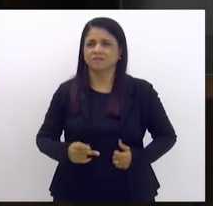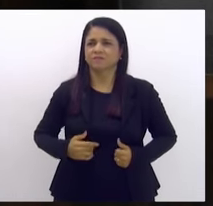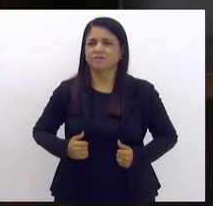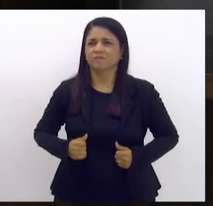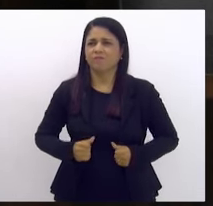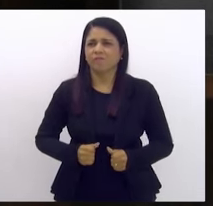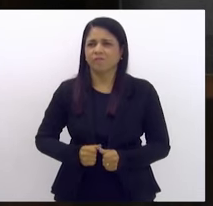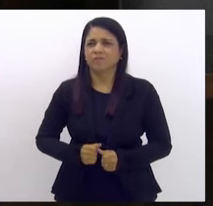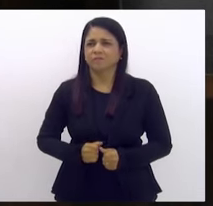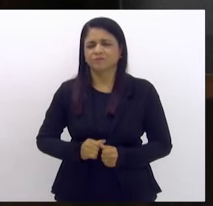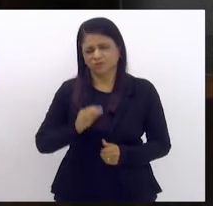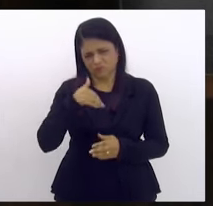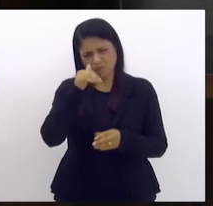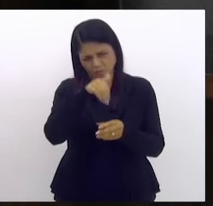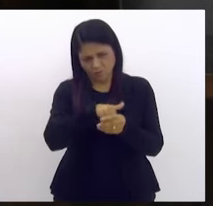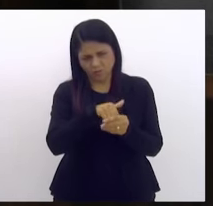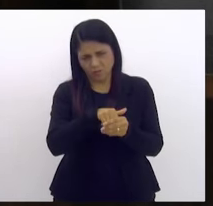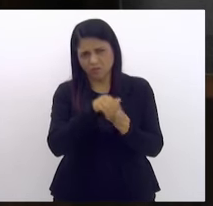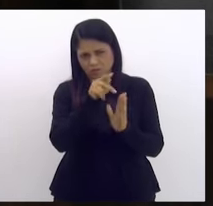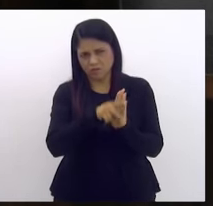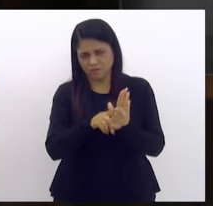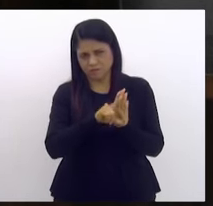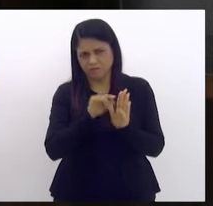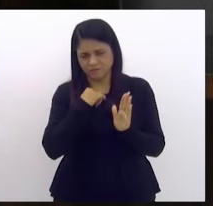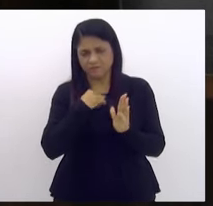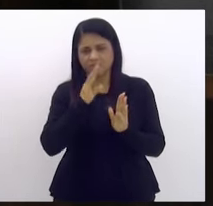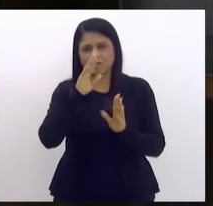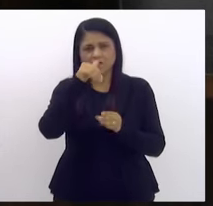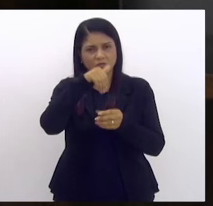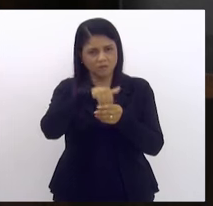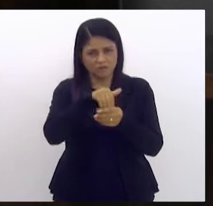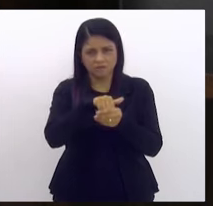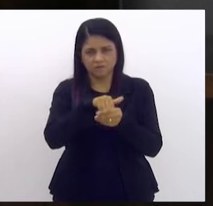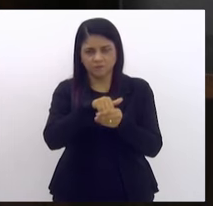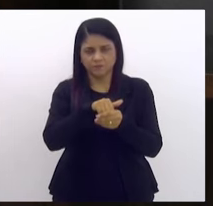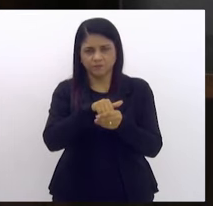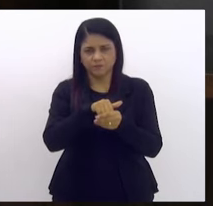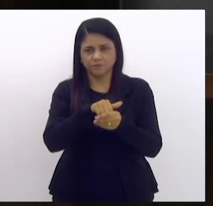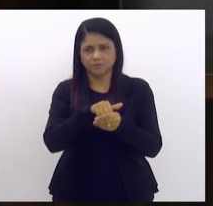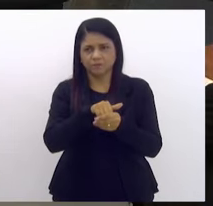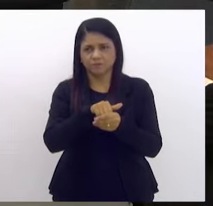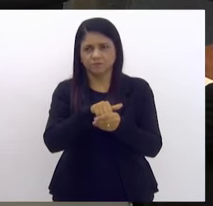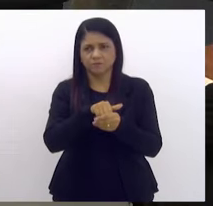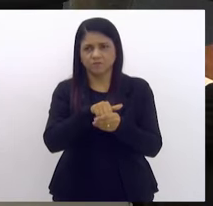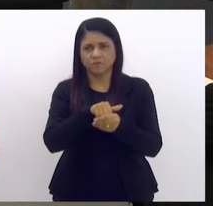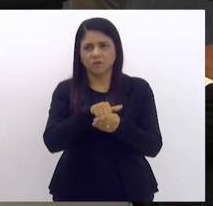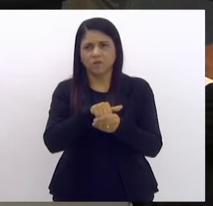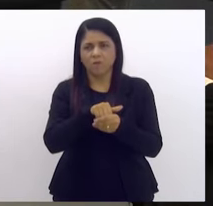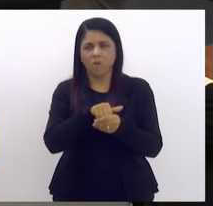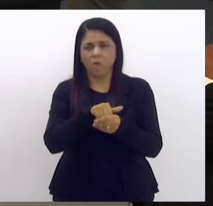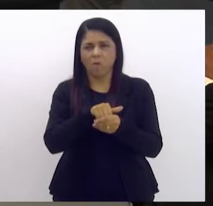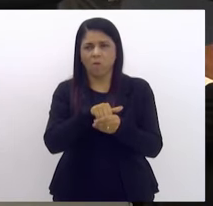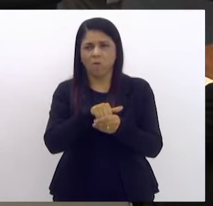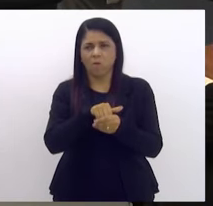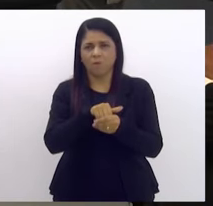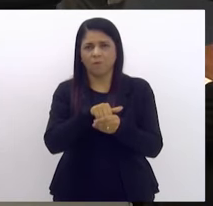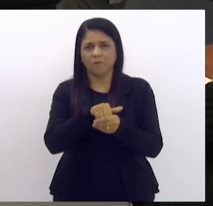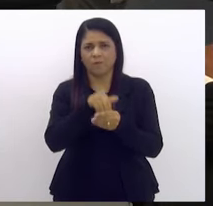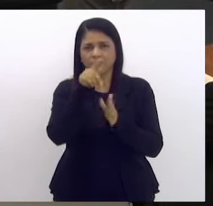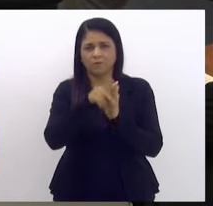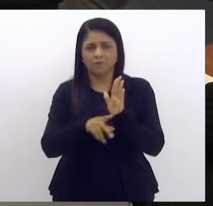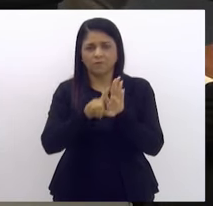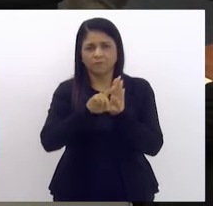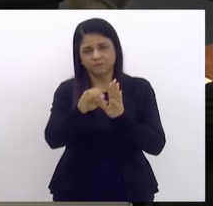eu só acabar de votar o projeto, por gentileza. Em votação. Oi? Em votação, o projeto a